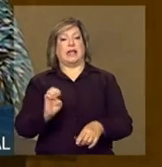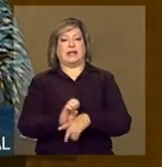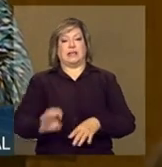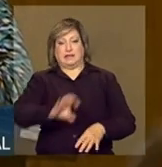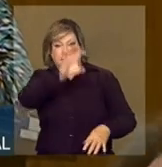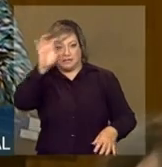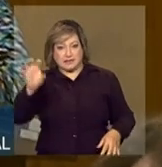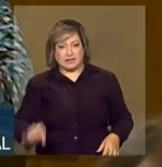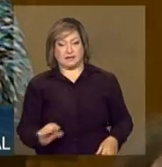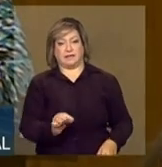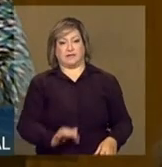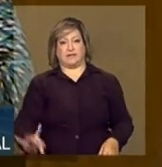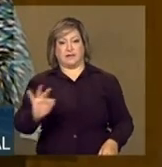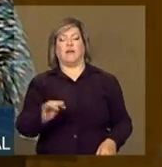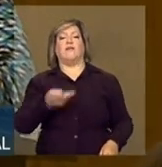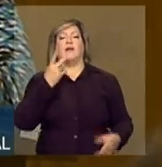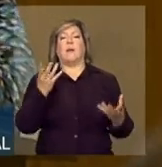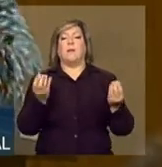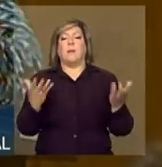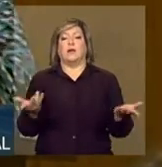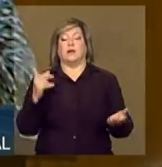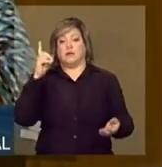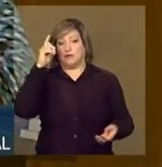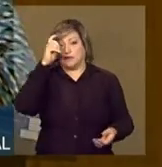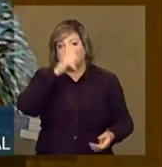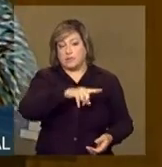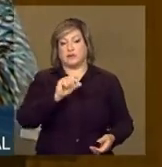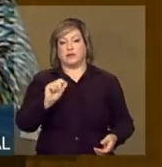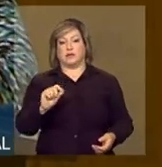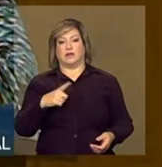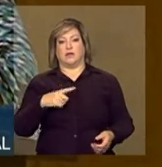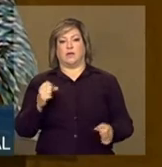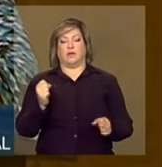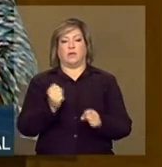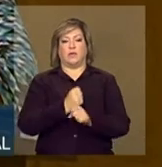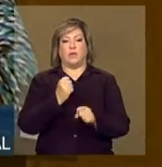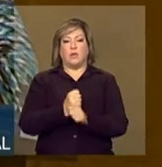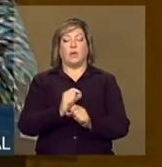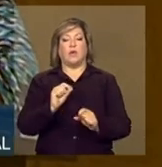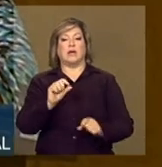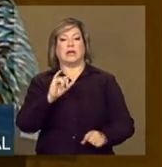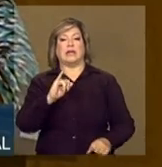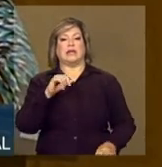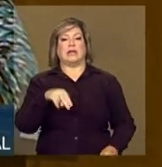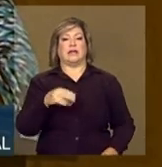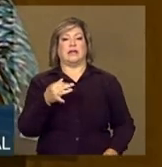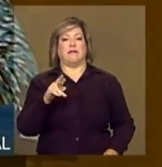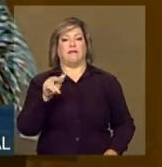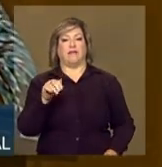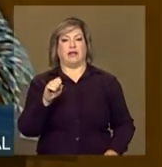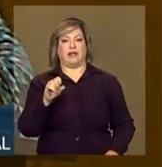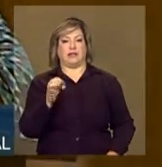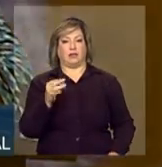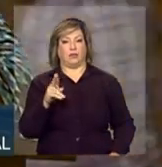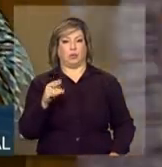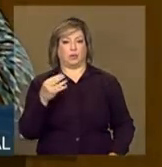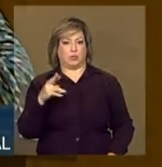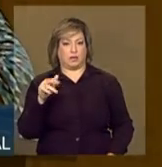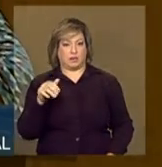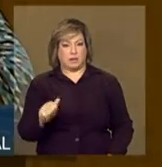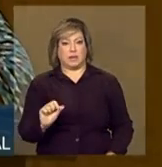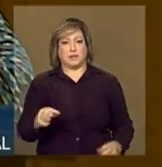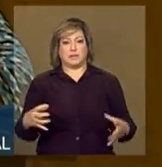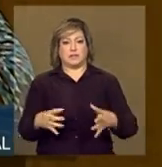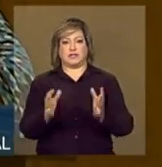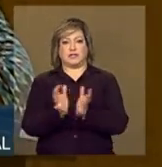federação. Se fala muito em dificuldades de infraestrutura. Isso foi um ponto muito forte para a maioria das falas.